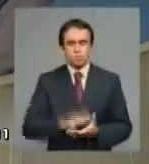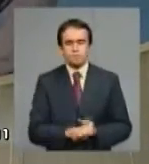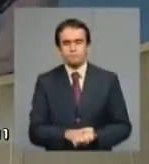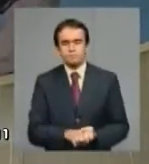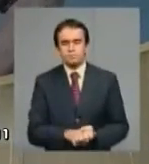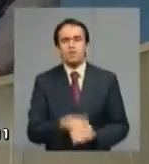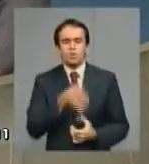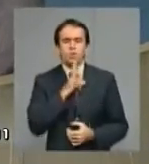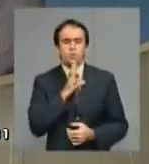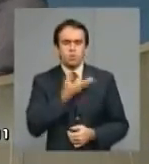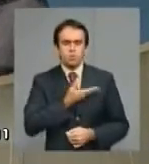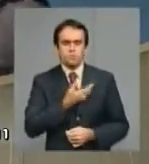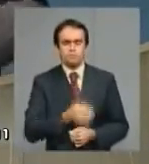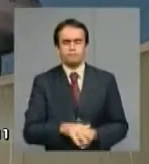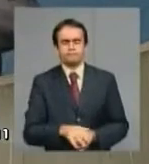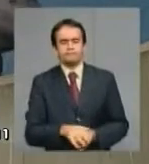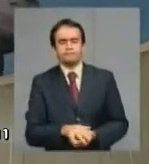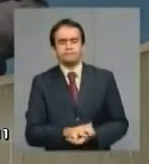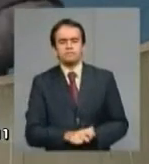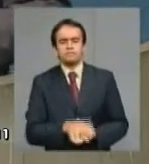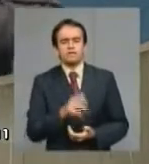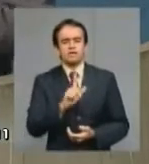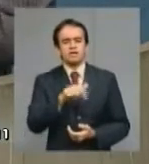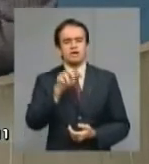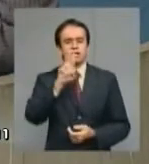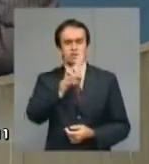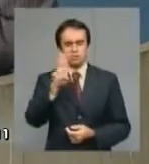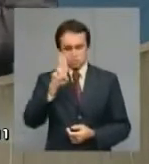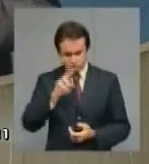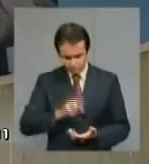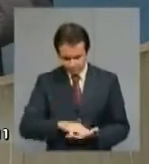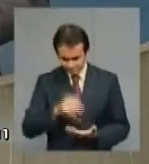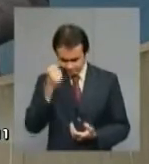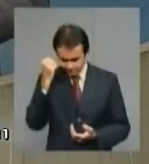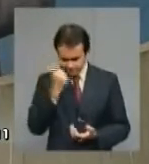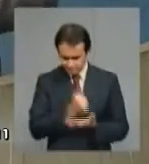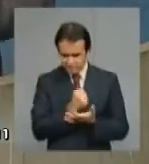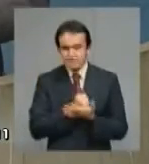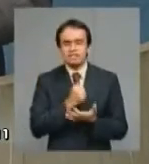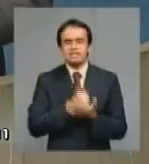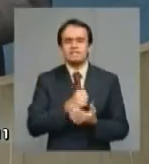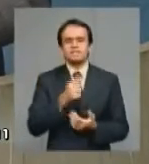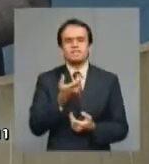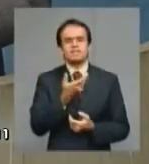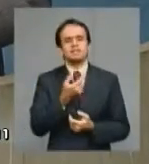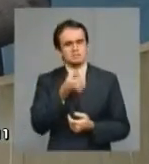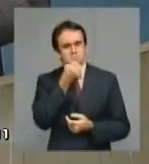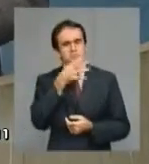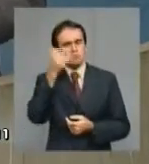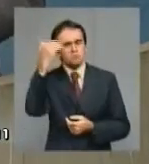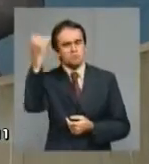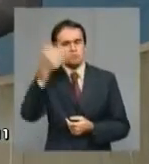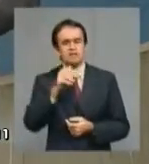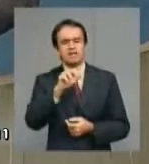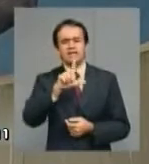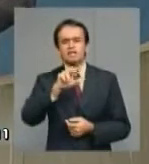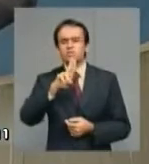de vista, é o doutor, se eu me lembro o nome dele, uma grande personalidade,